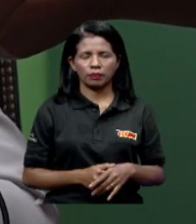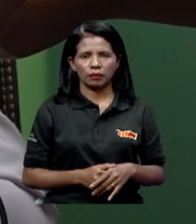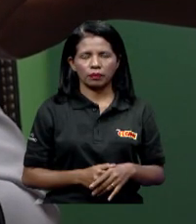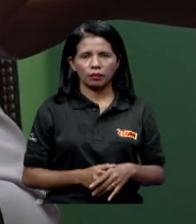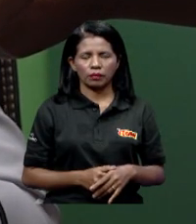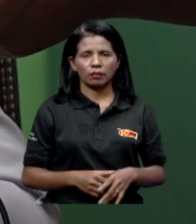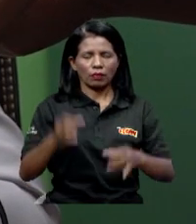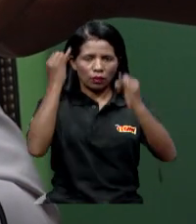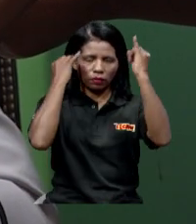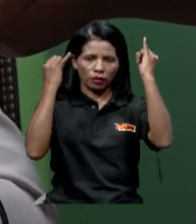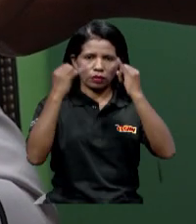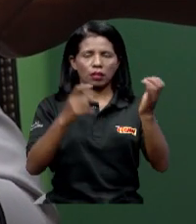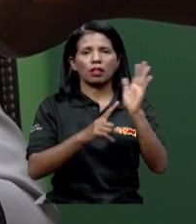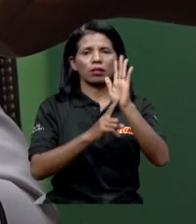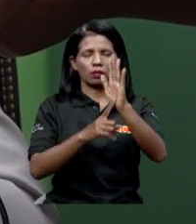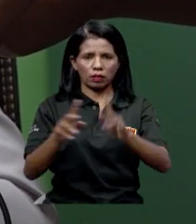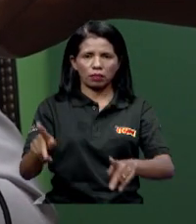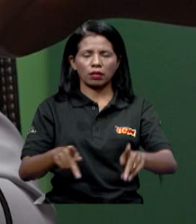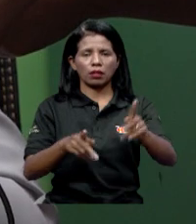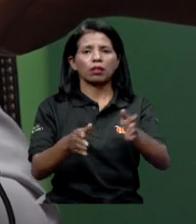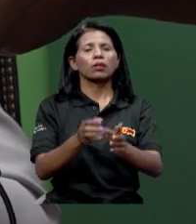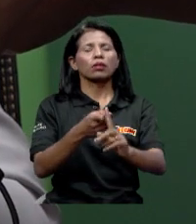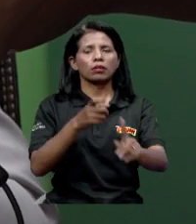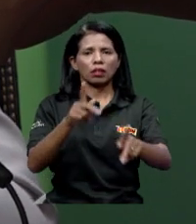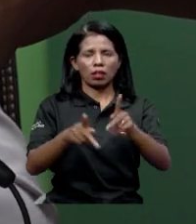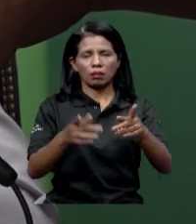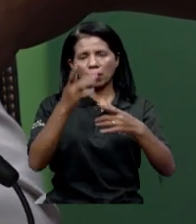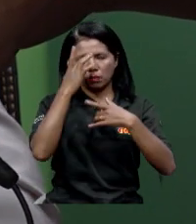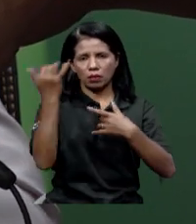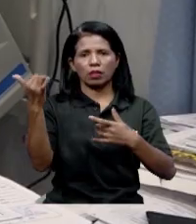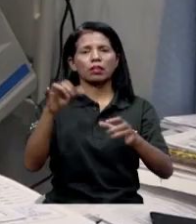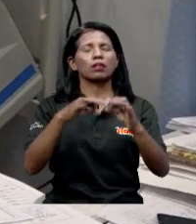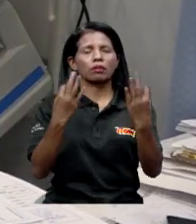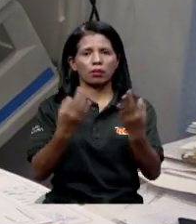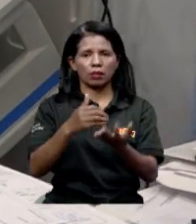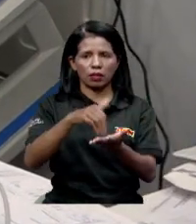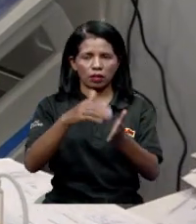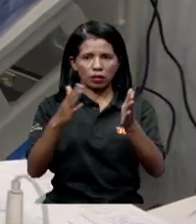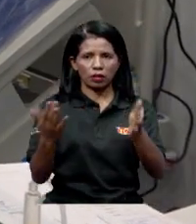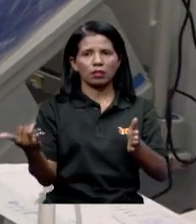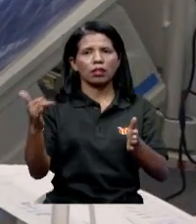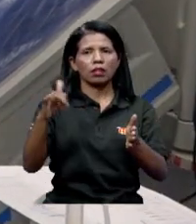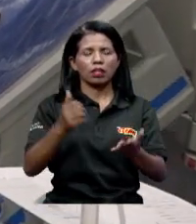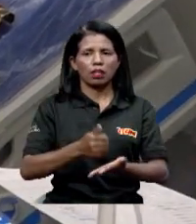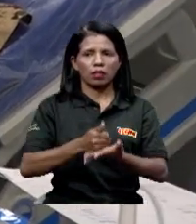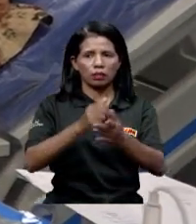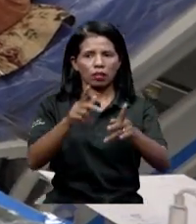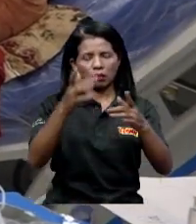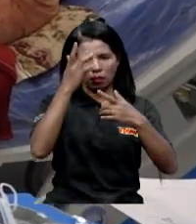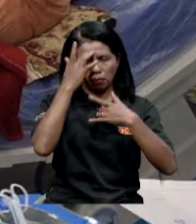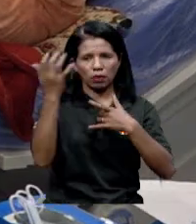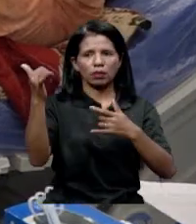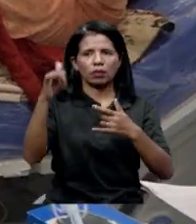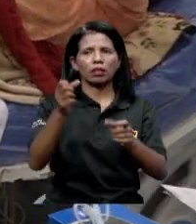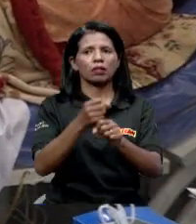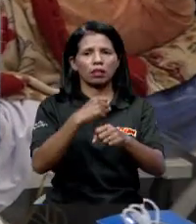Ligado a informação na espalha e ao público, no russi paciente sira na família Cata, estudante estagiário sira Balon atende paciente sira na B